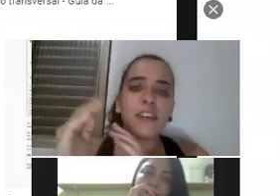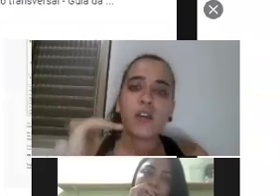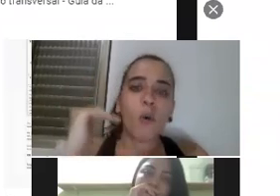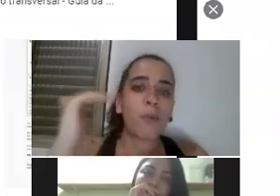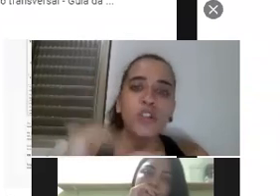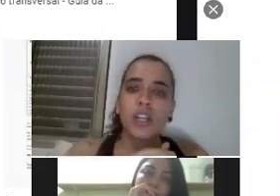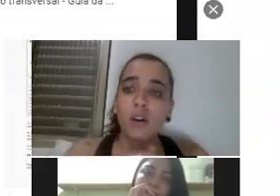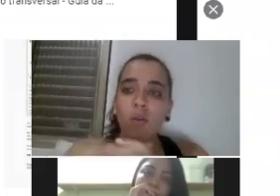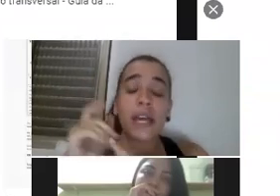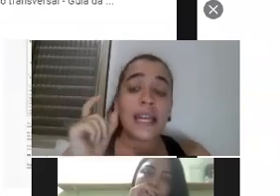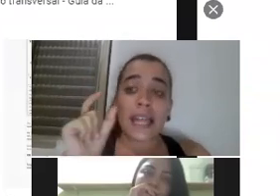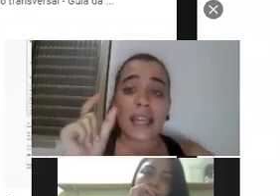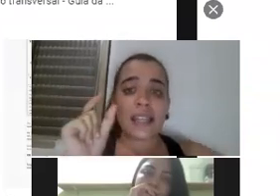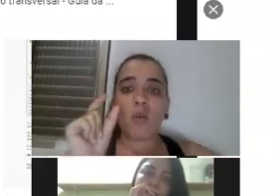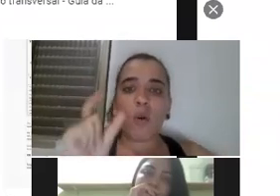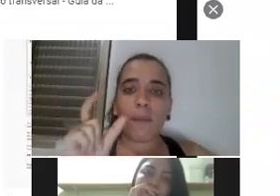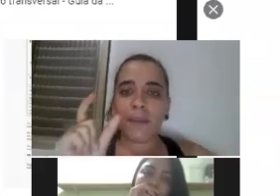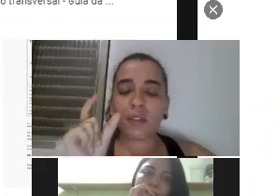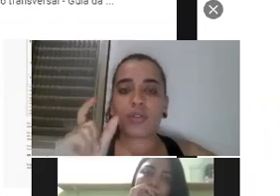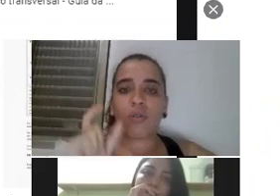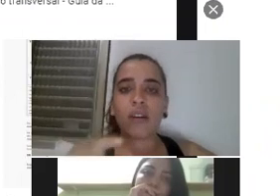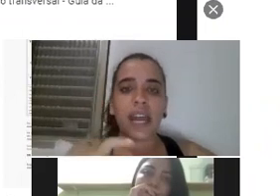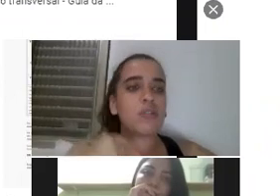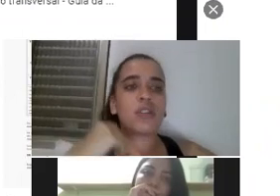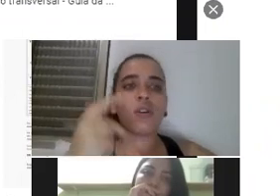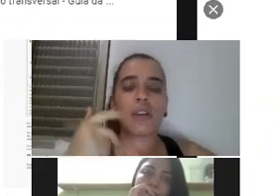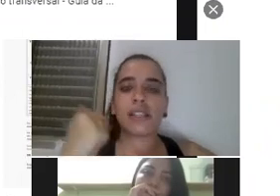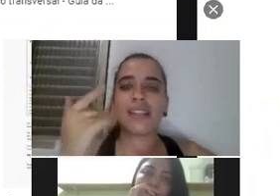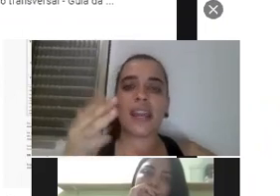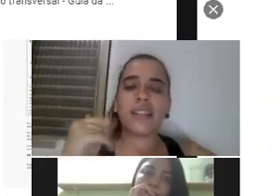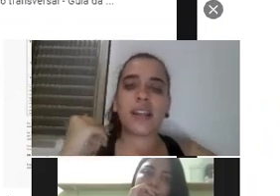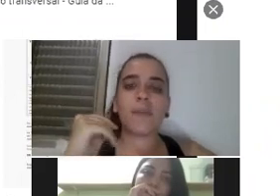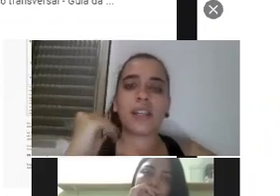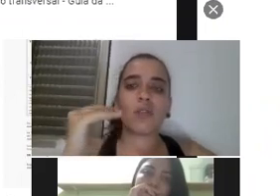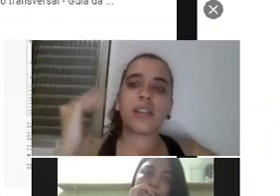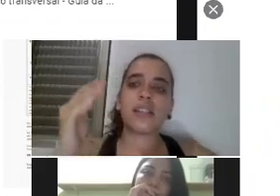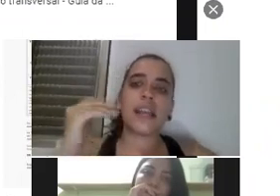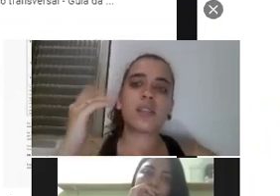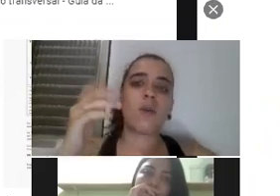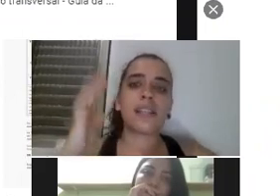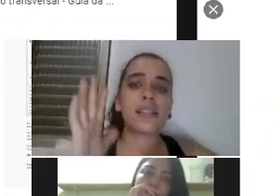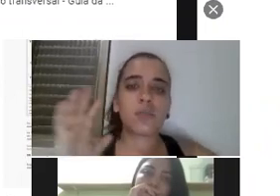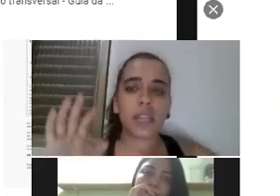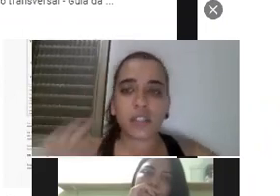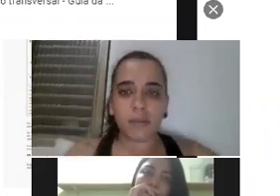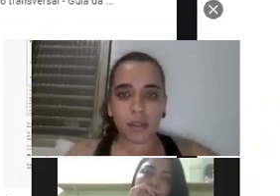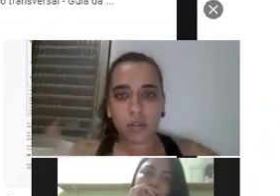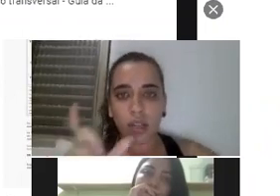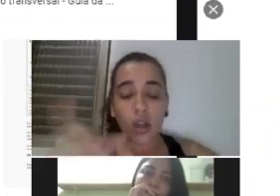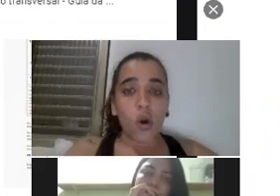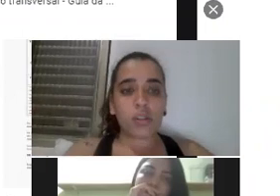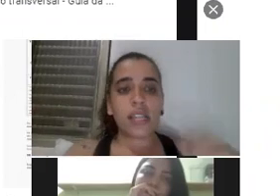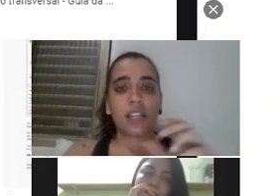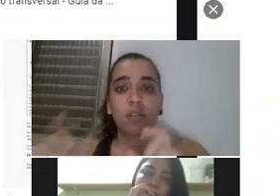da viga, ou para o chão, tem que ter um cobrimento de concreto de 2, 3, geralmente é 2, 3, 4, 5